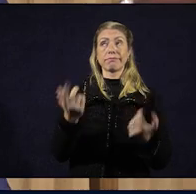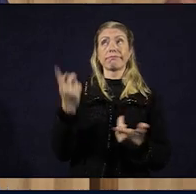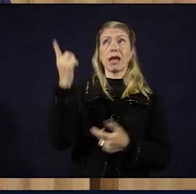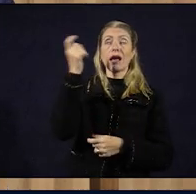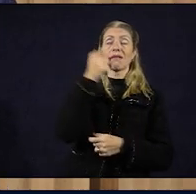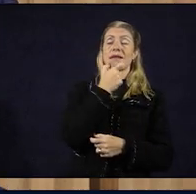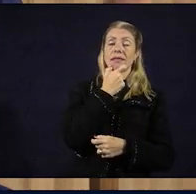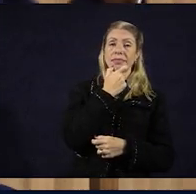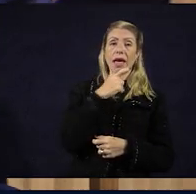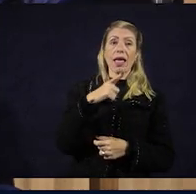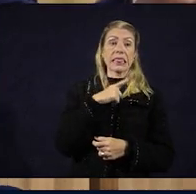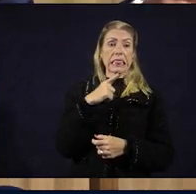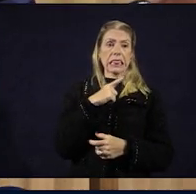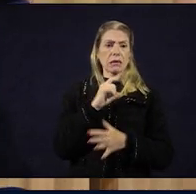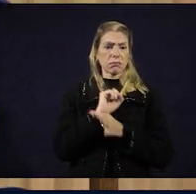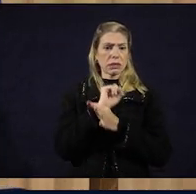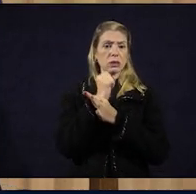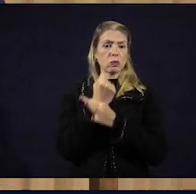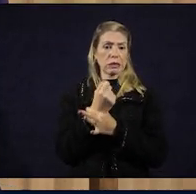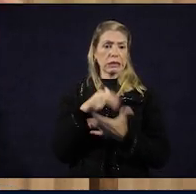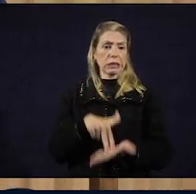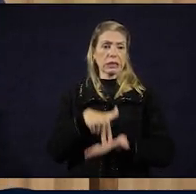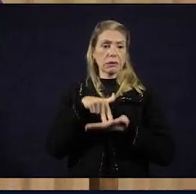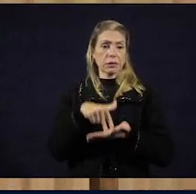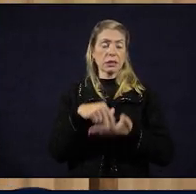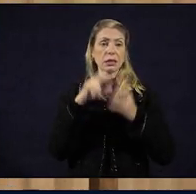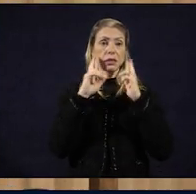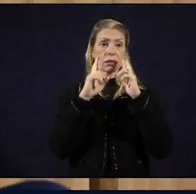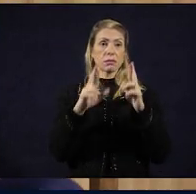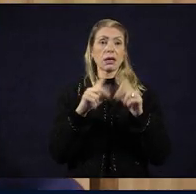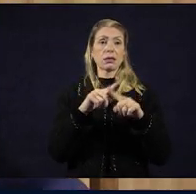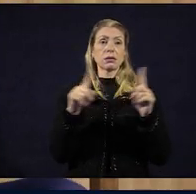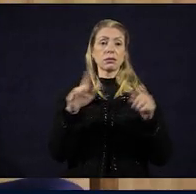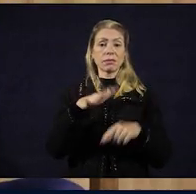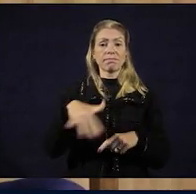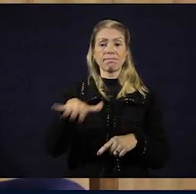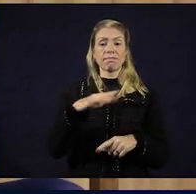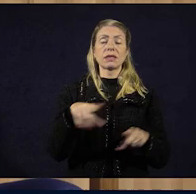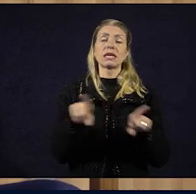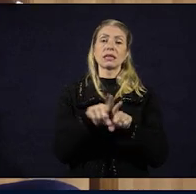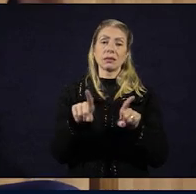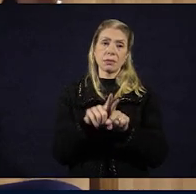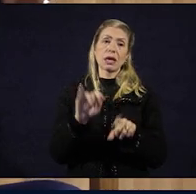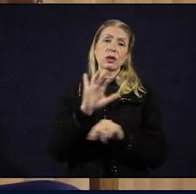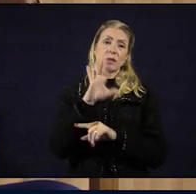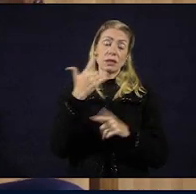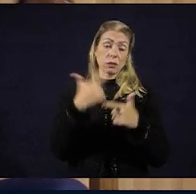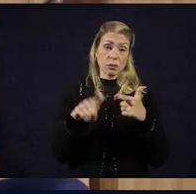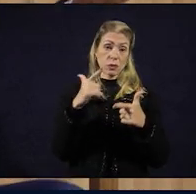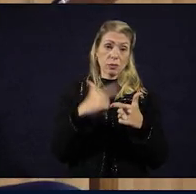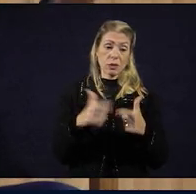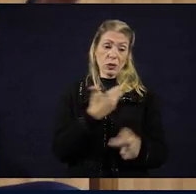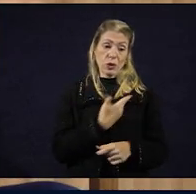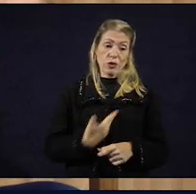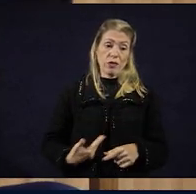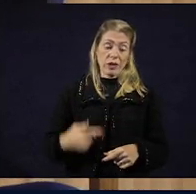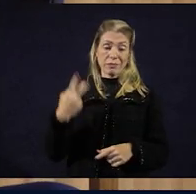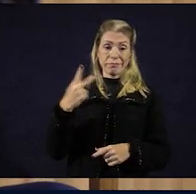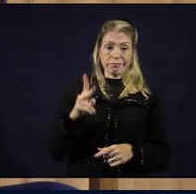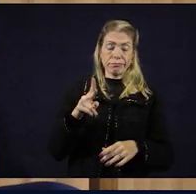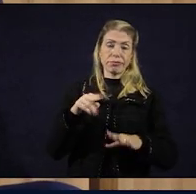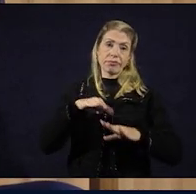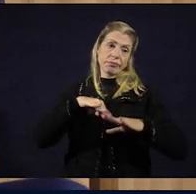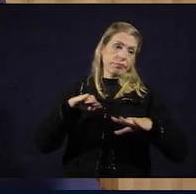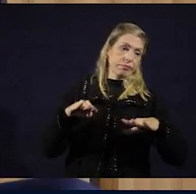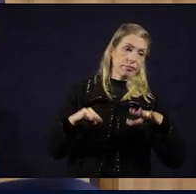tem muito mais estabilidade muito mais respeitabilidade nos mercados internacionais e o novo governo deu uma derrapada a